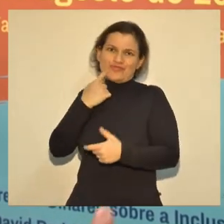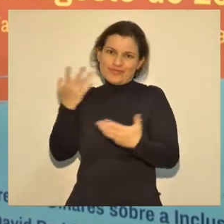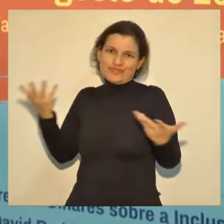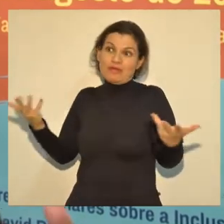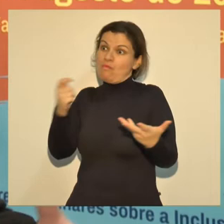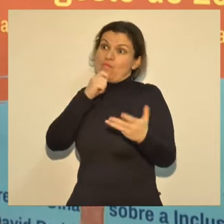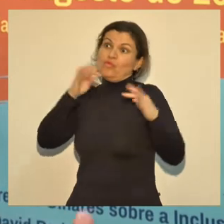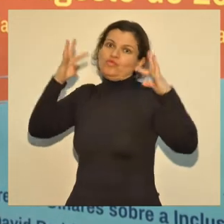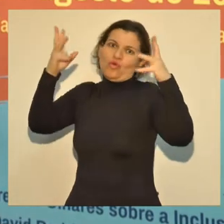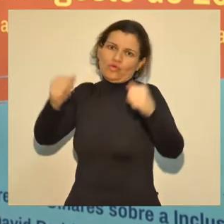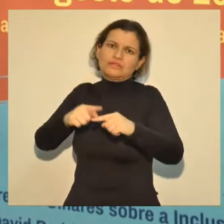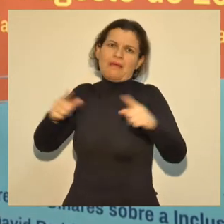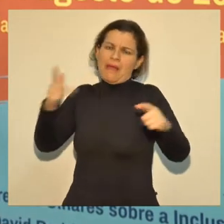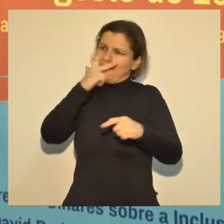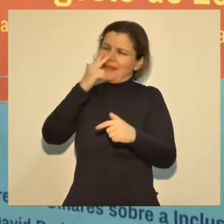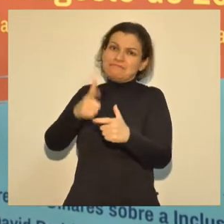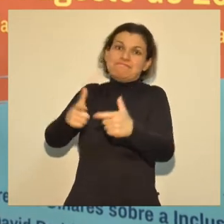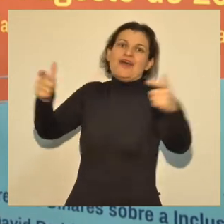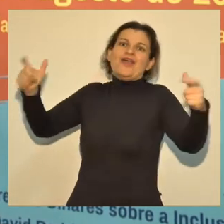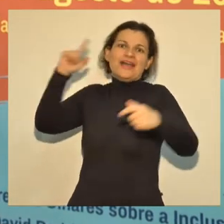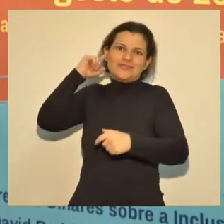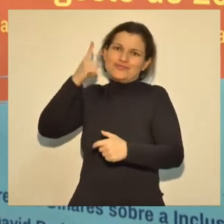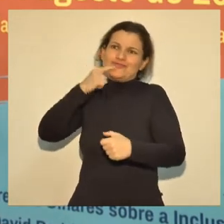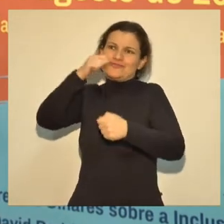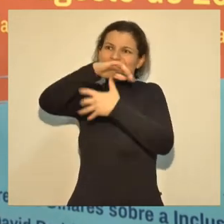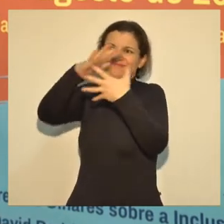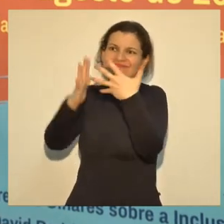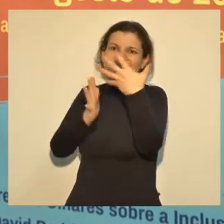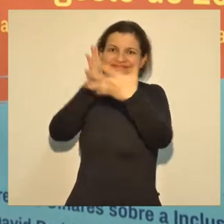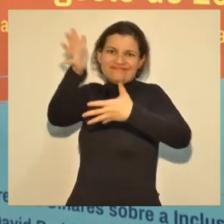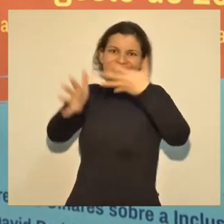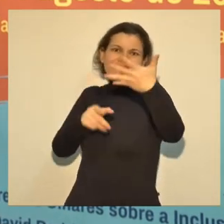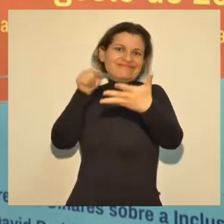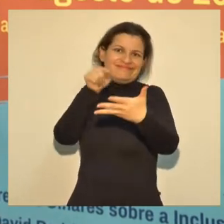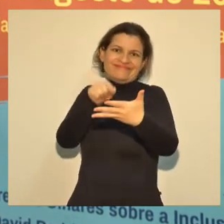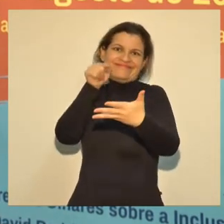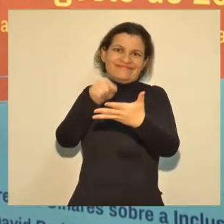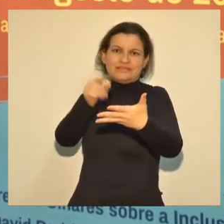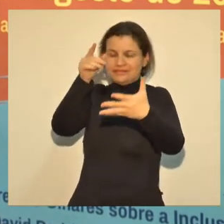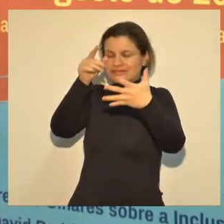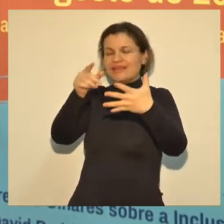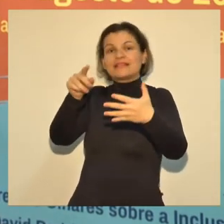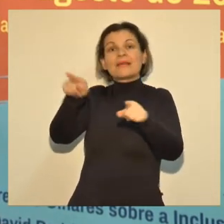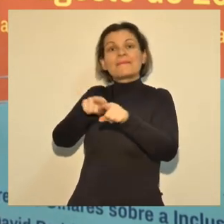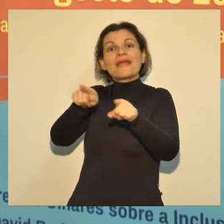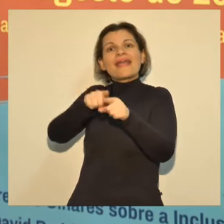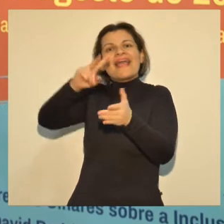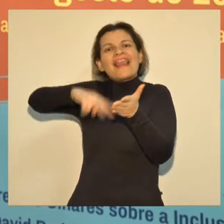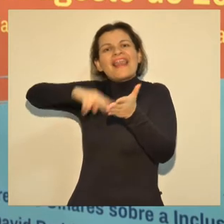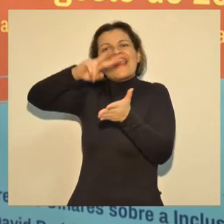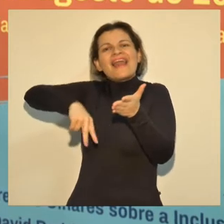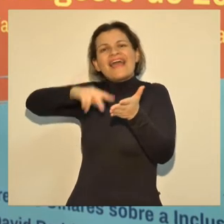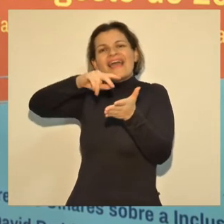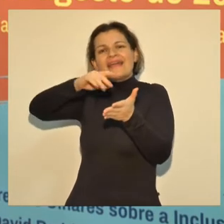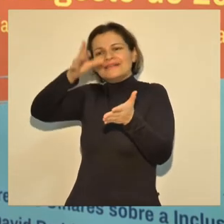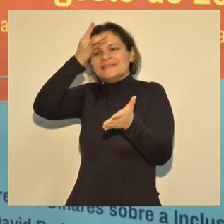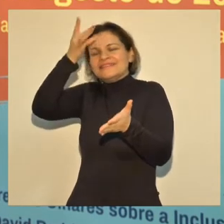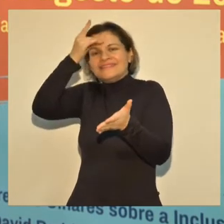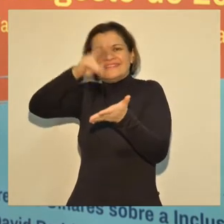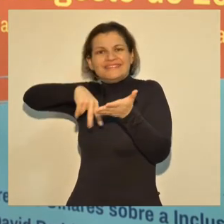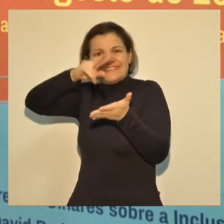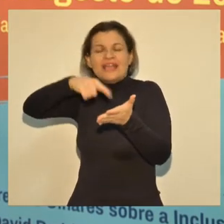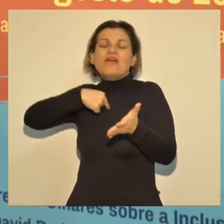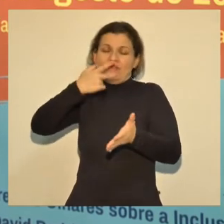não todos, mas parece ser de uma maioria, que é em relação à aquisição de leitura, né? Eu vou falar um